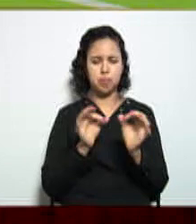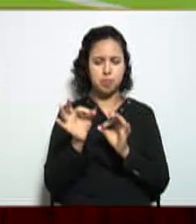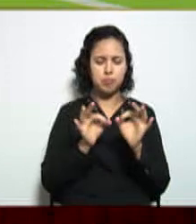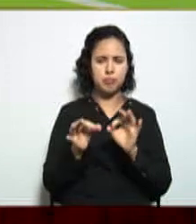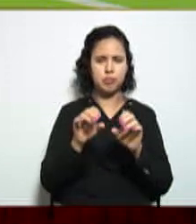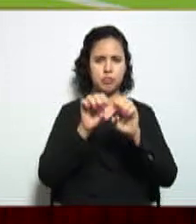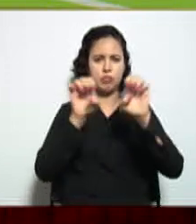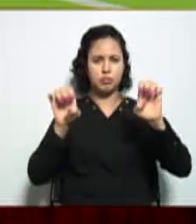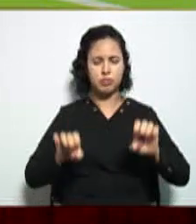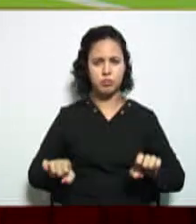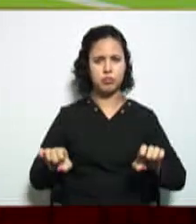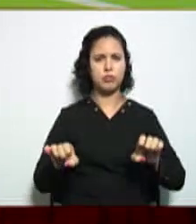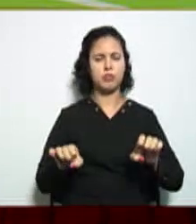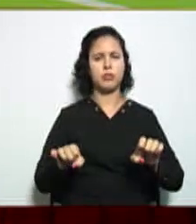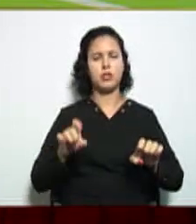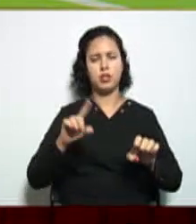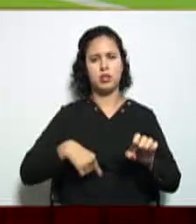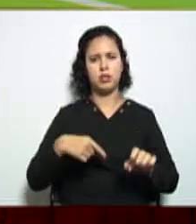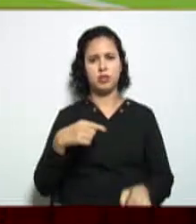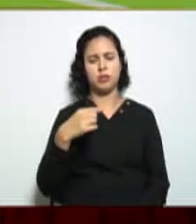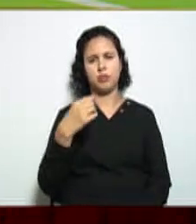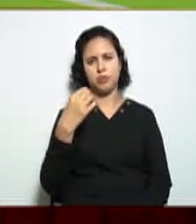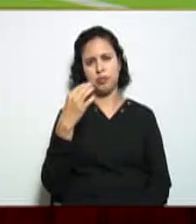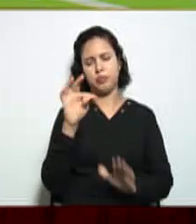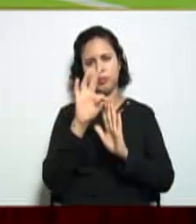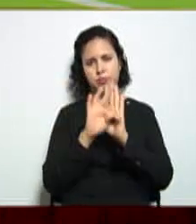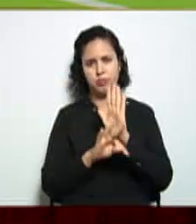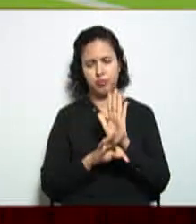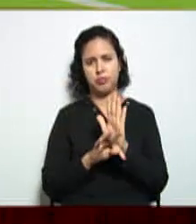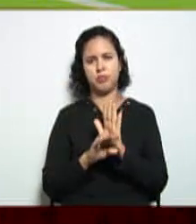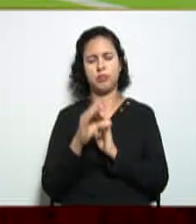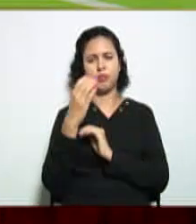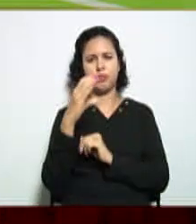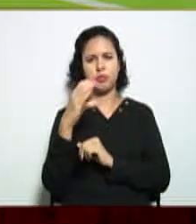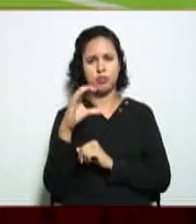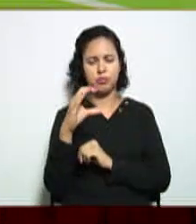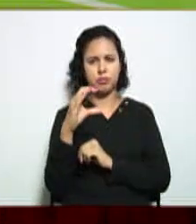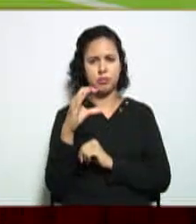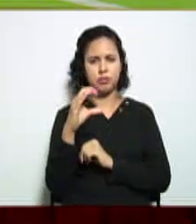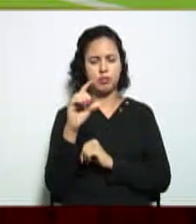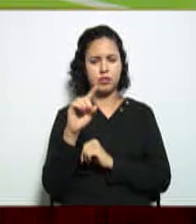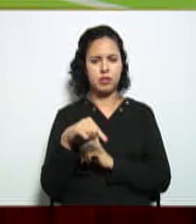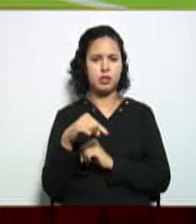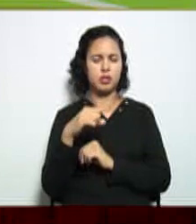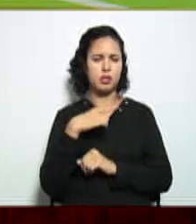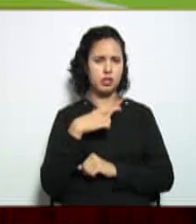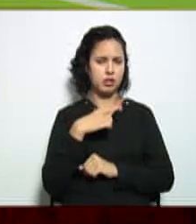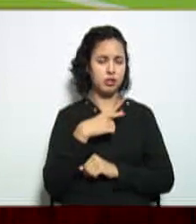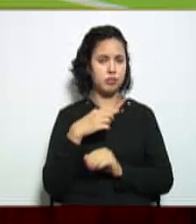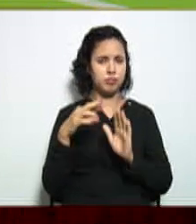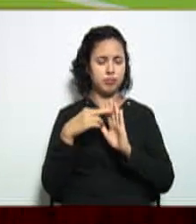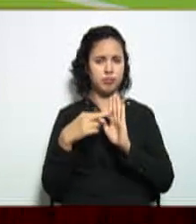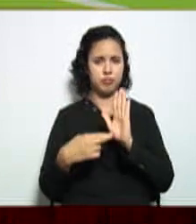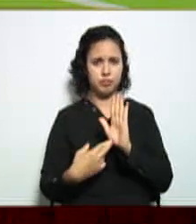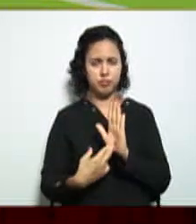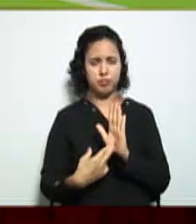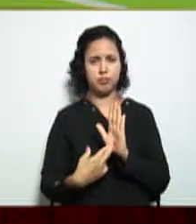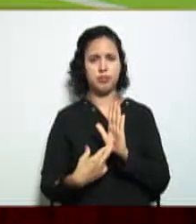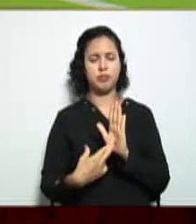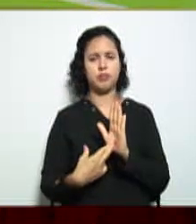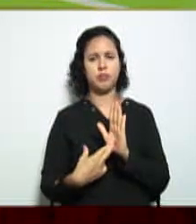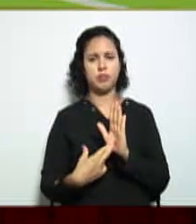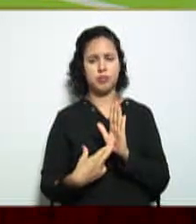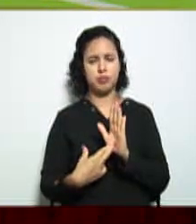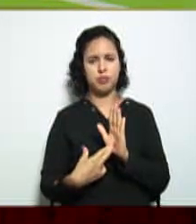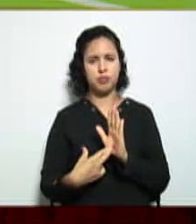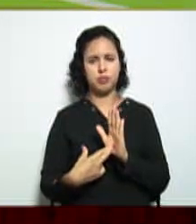ajustado para um texto científico, né, para a construção do conhecimento científico, ela tem algumas regrinhas que a Associação Brasileira